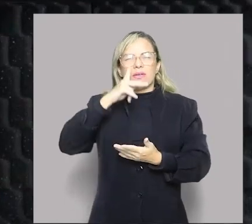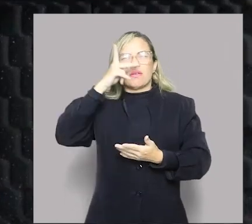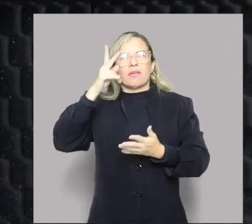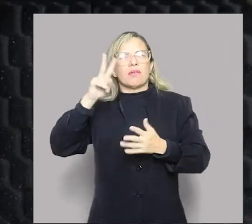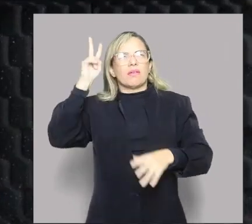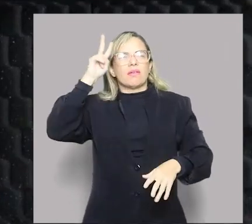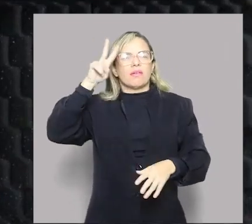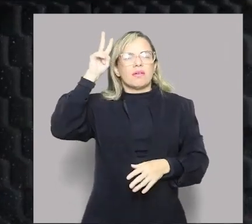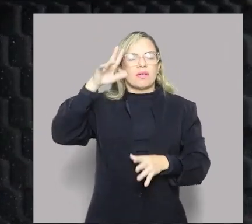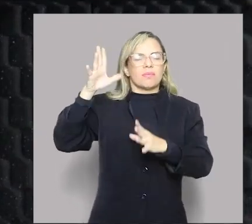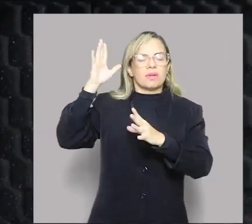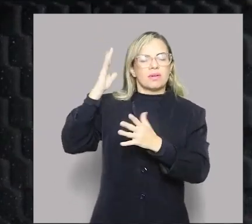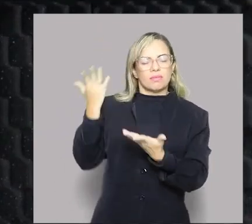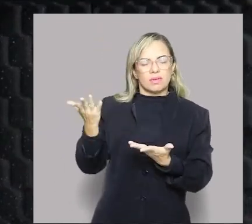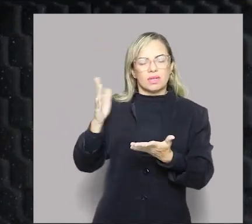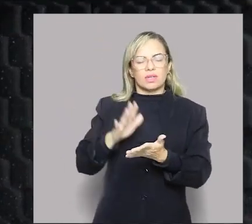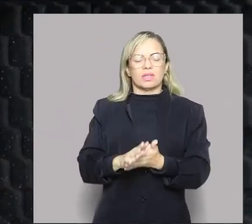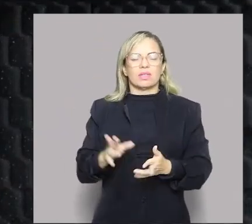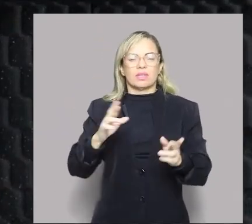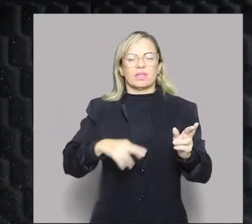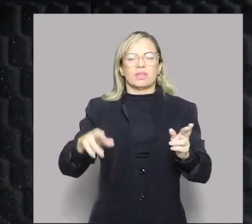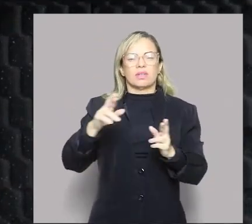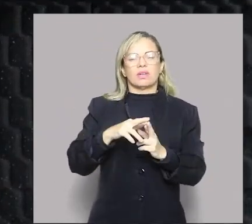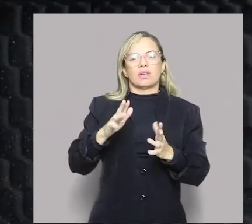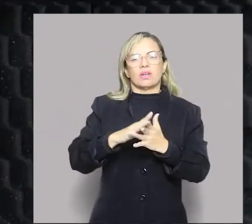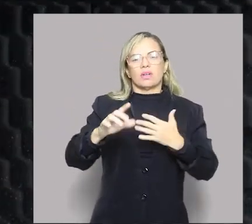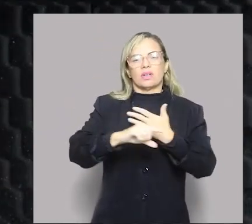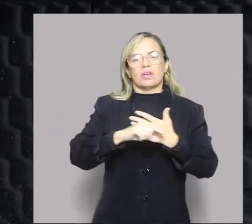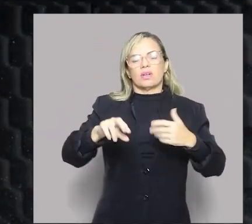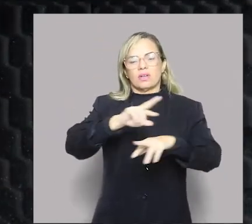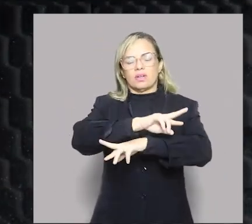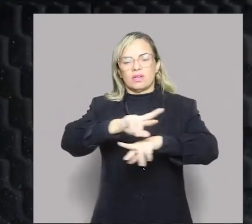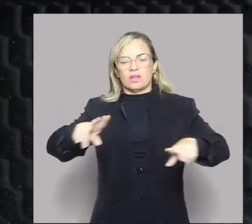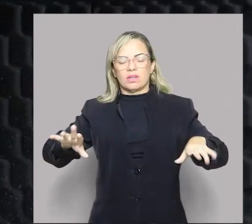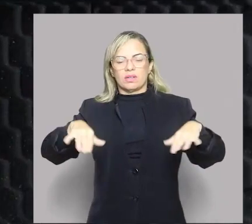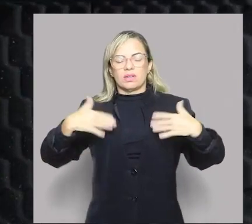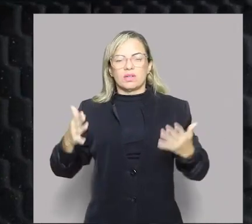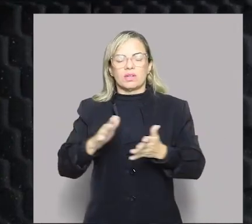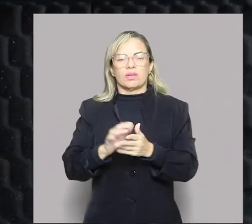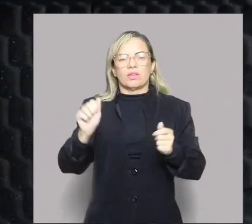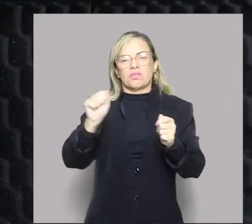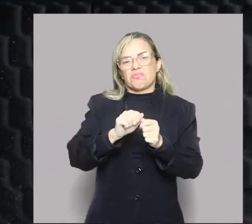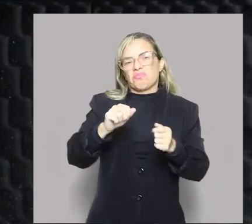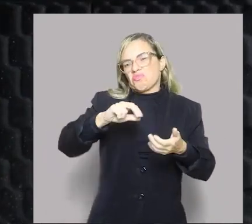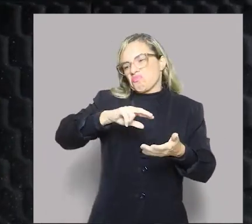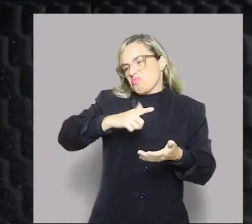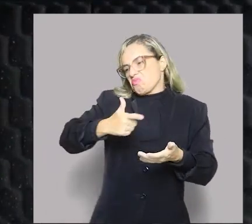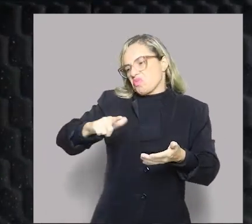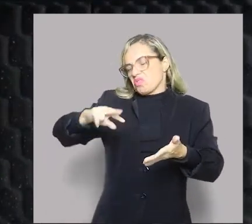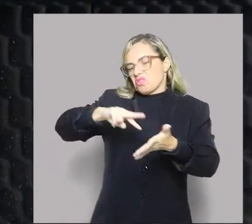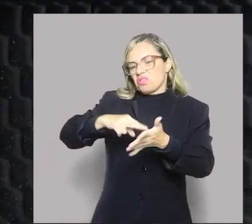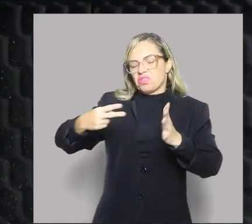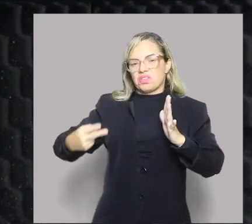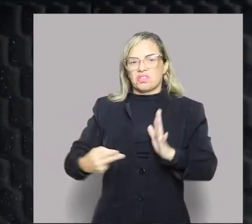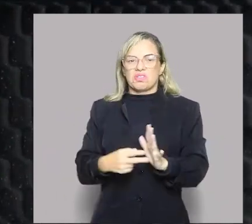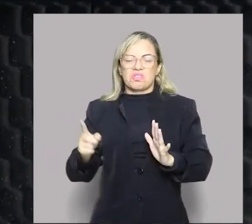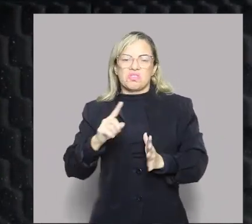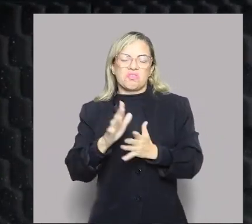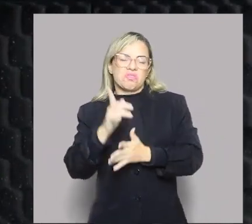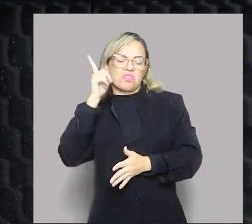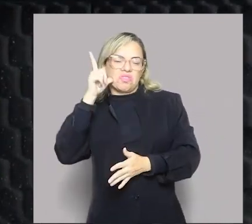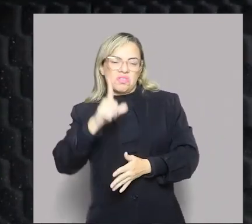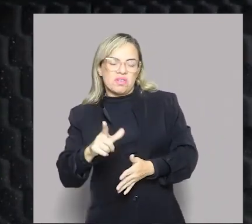tantas referências ou lembrar aí do legitimador se ele não faz o menor sentido ou se você não consegue fazer